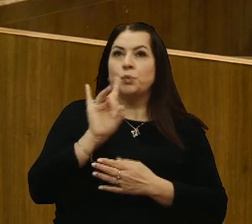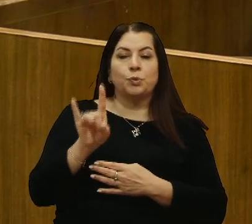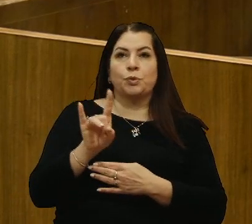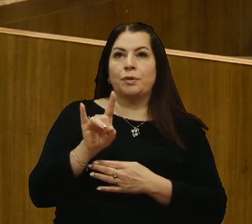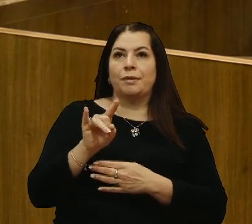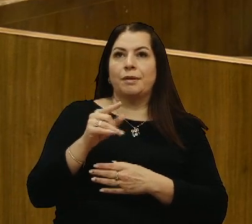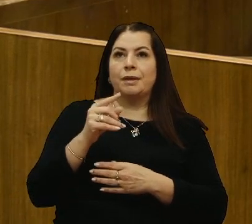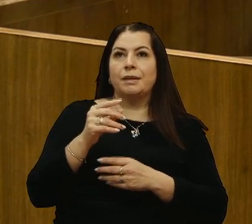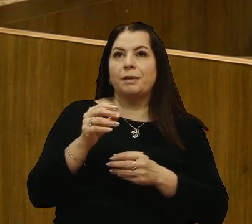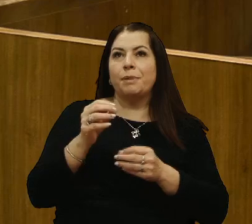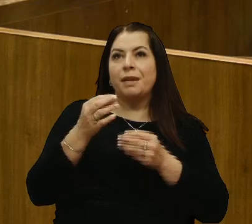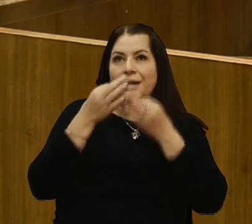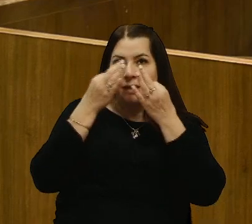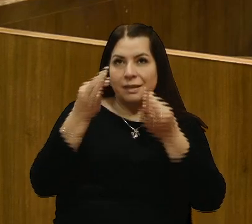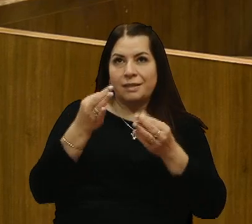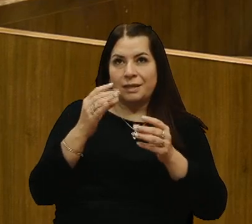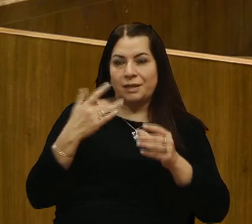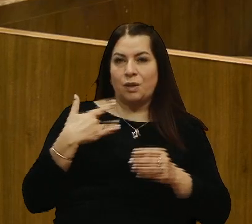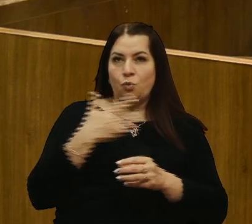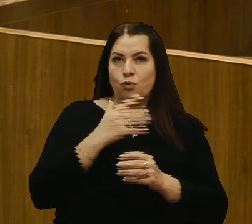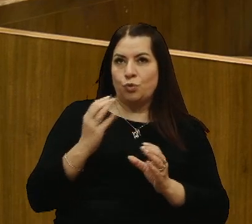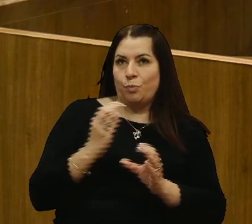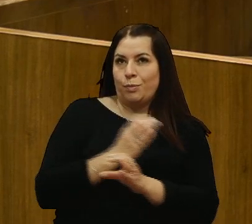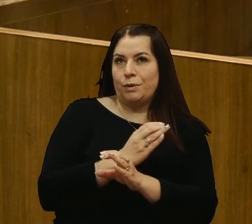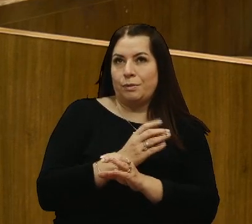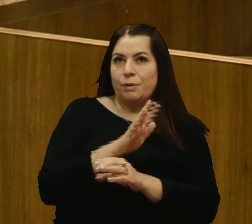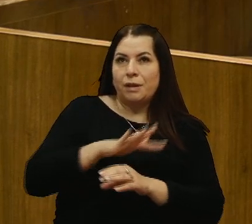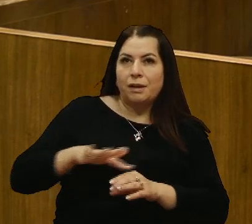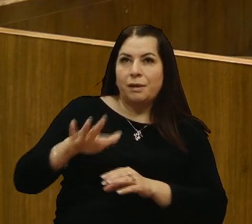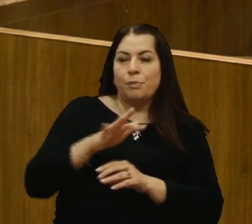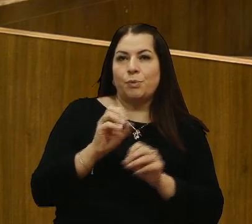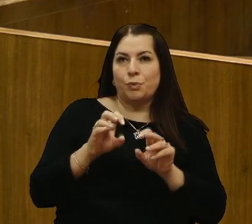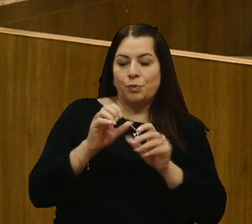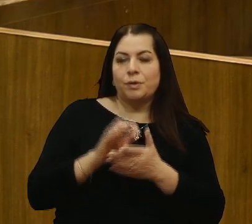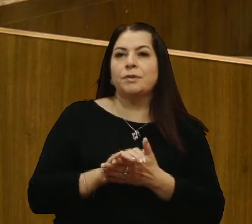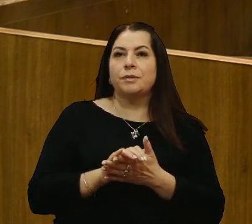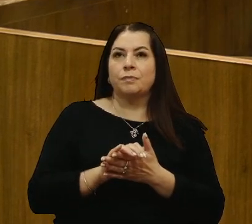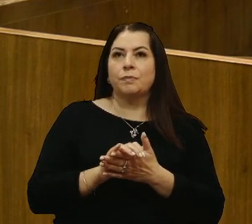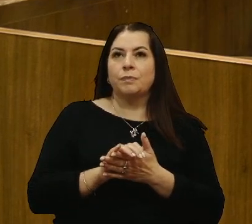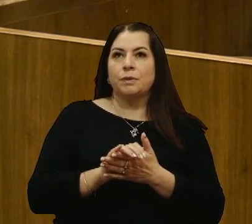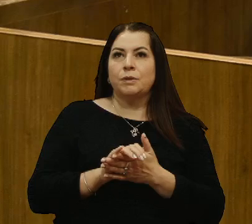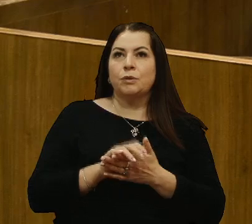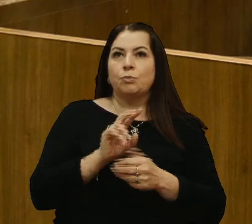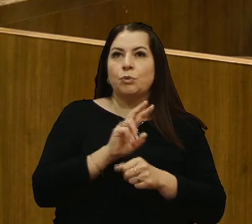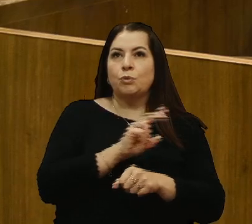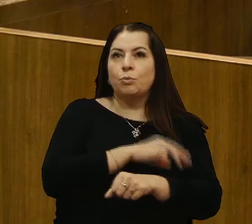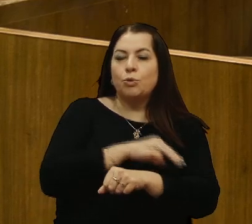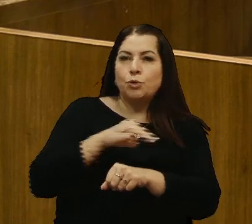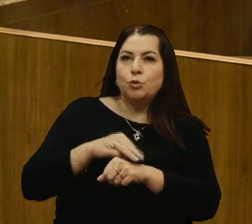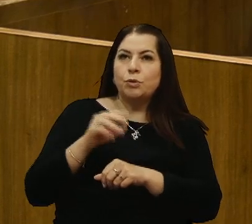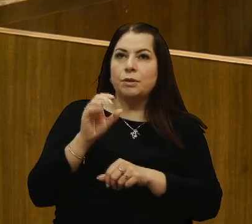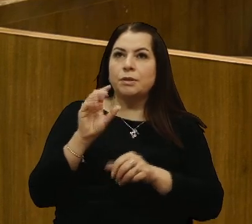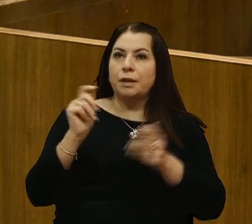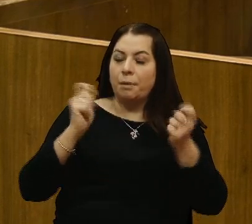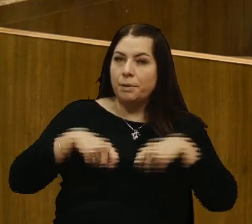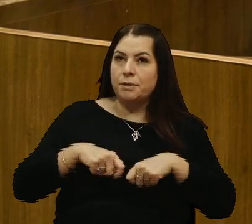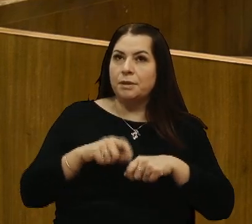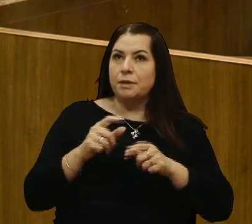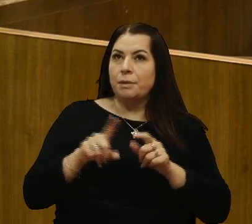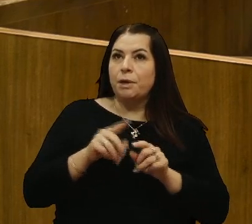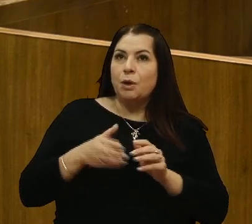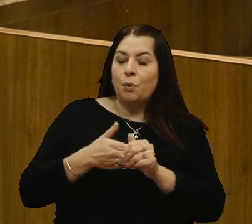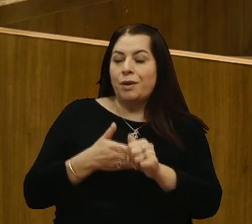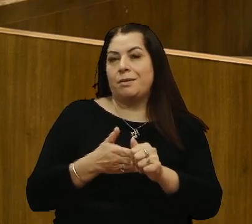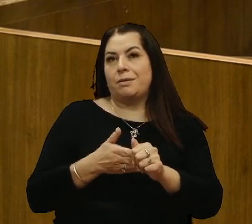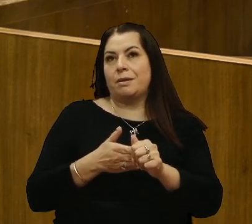na atenção à saúde integral, mas também no âmbito da educação, como monitores capacitados e aptos a